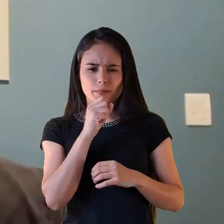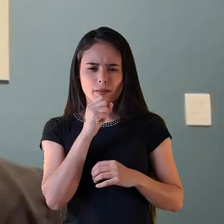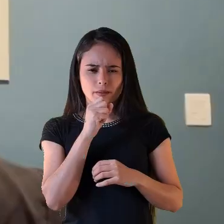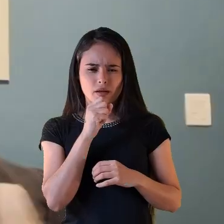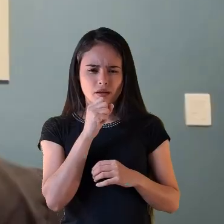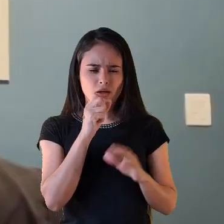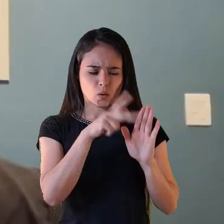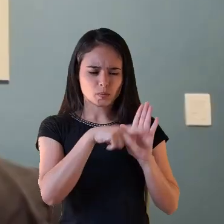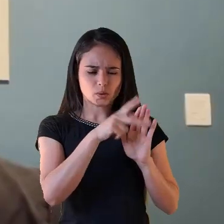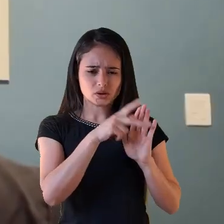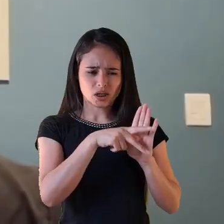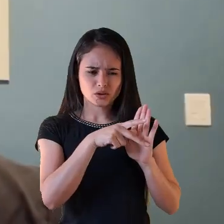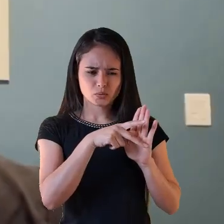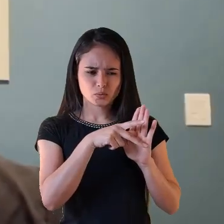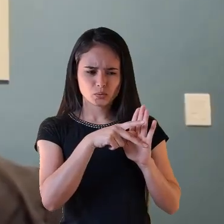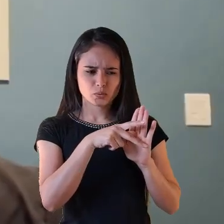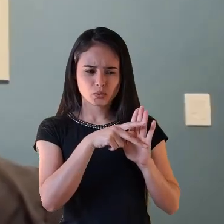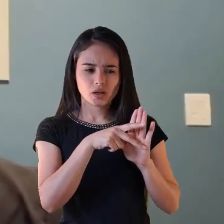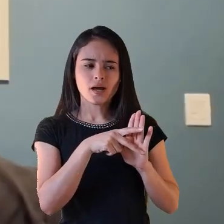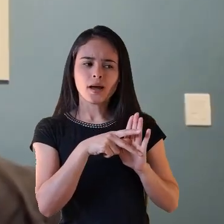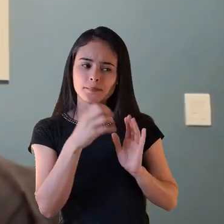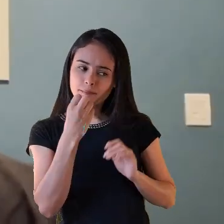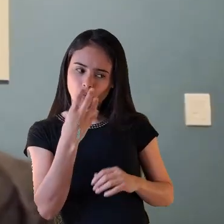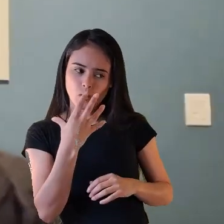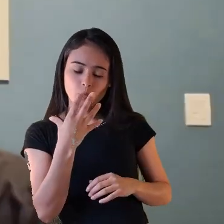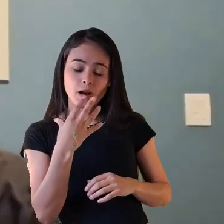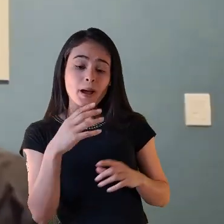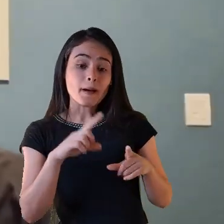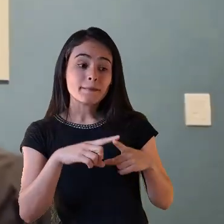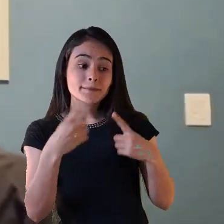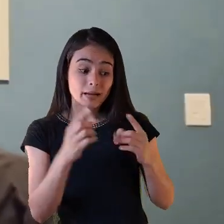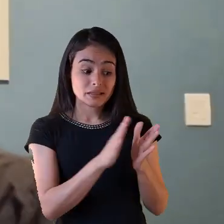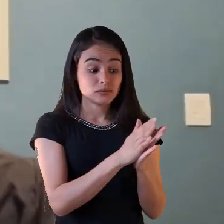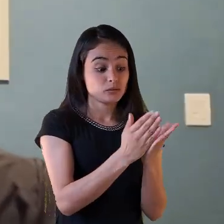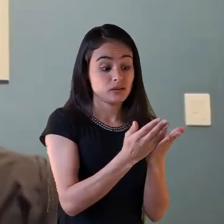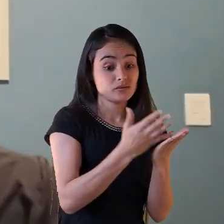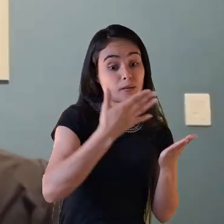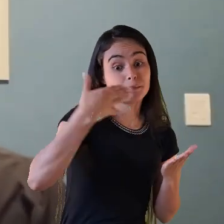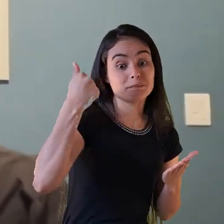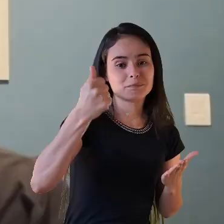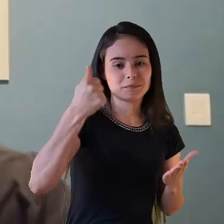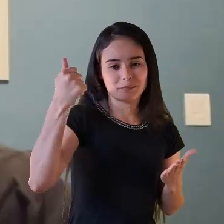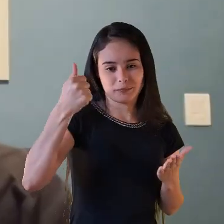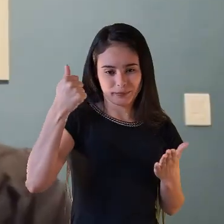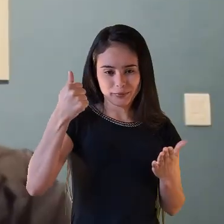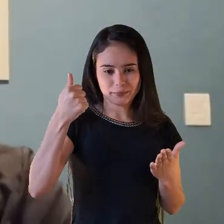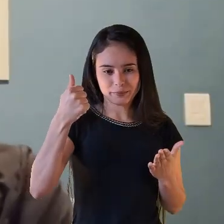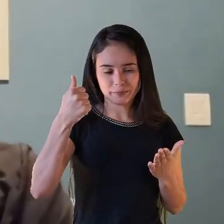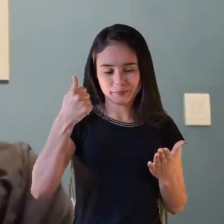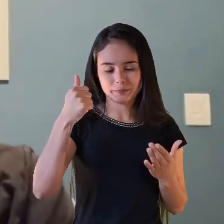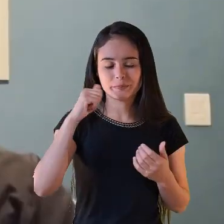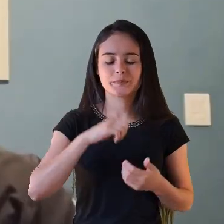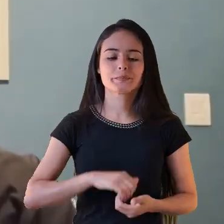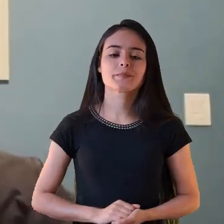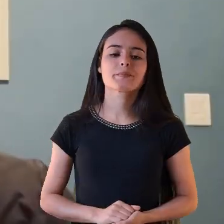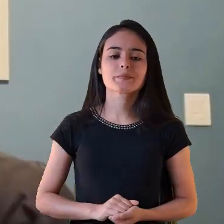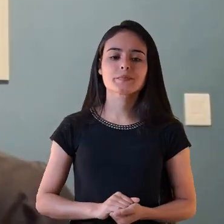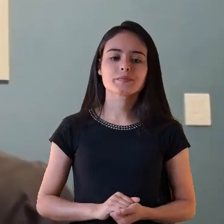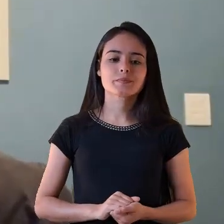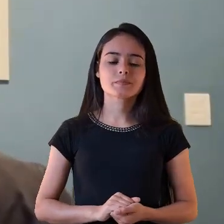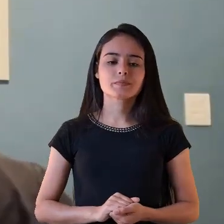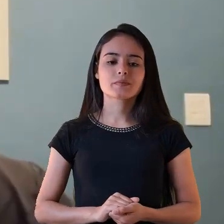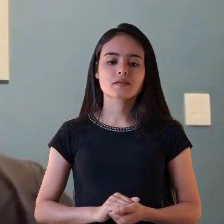ser desafiador, né? Você colocar, por exemplo, adolescentes para escutar 1 hora de um episódio de podcast. Então, nesse